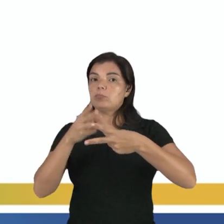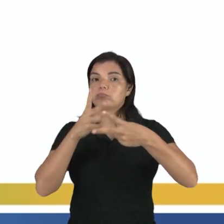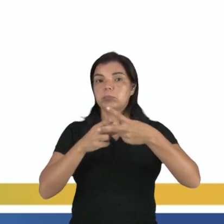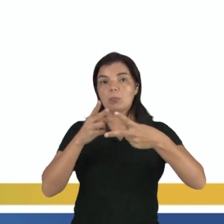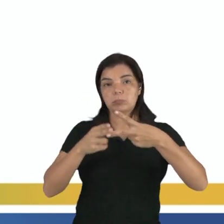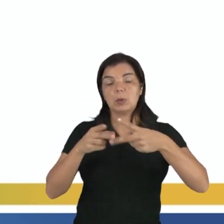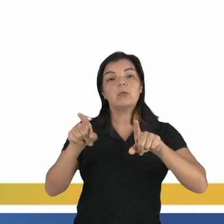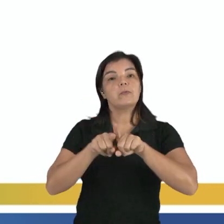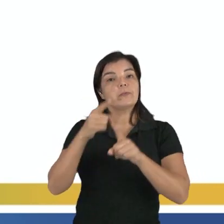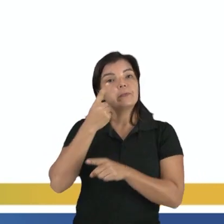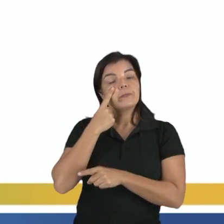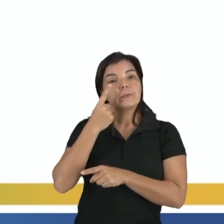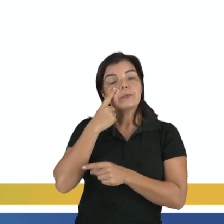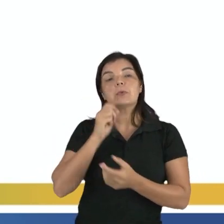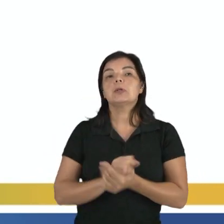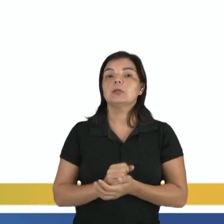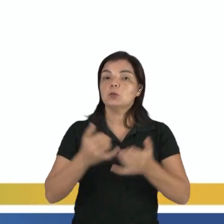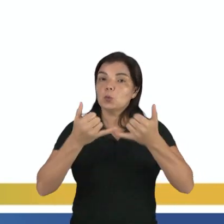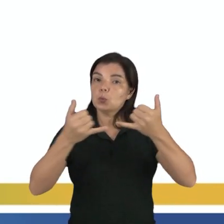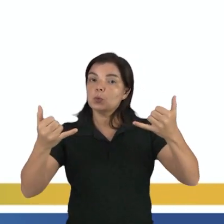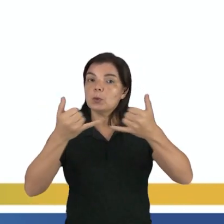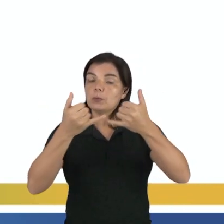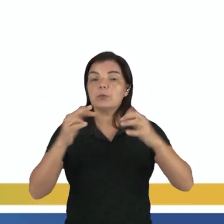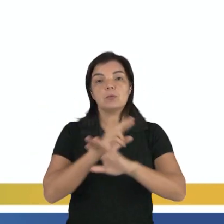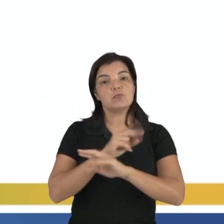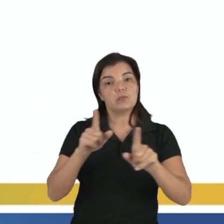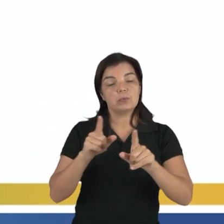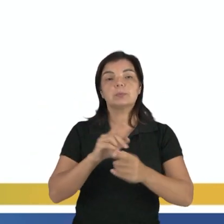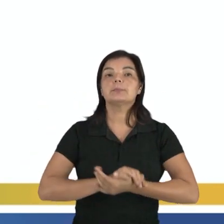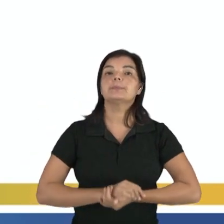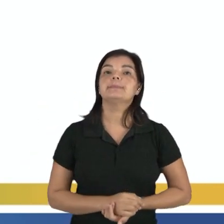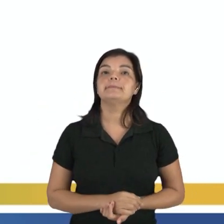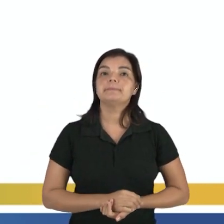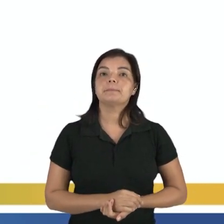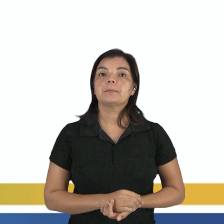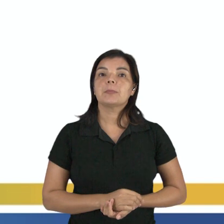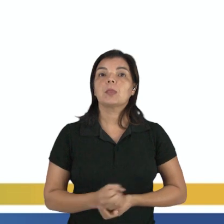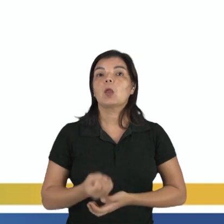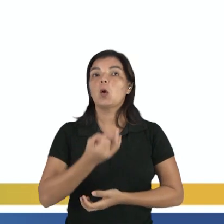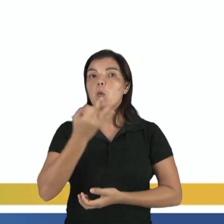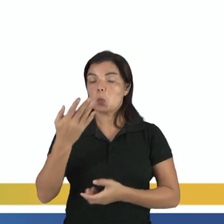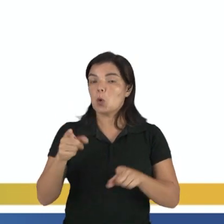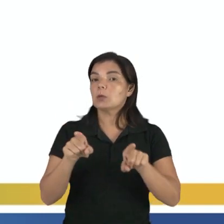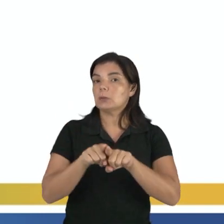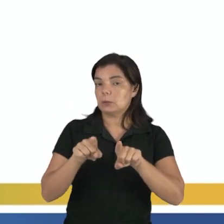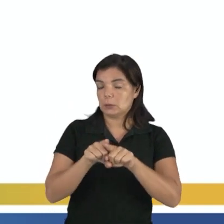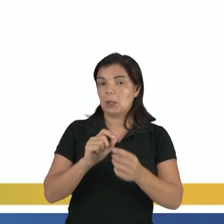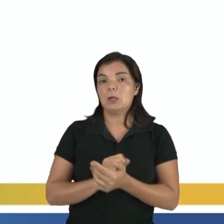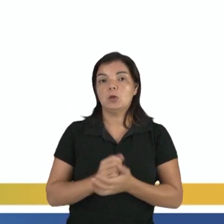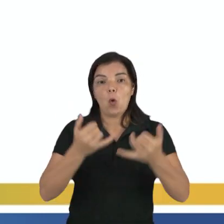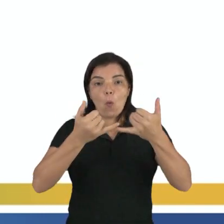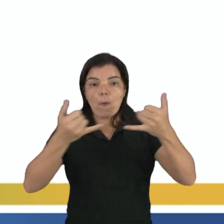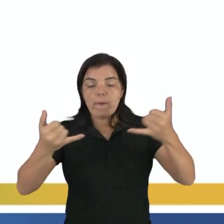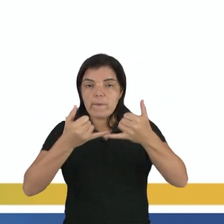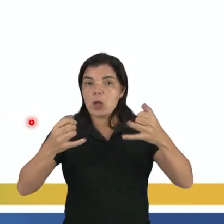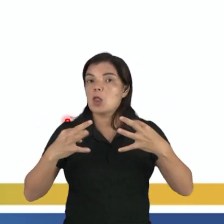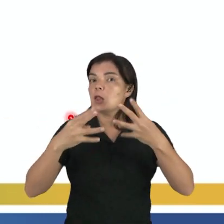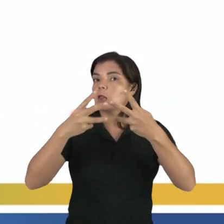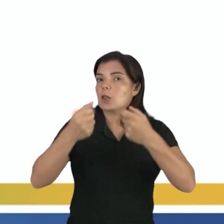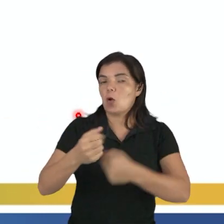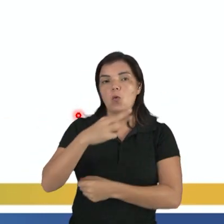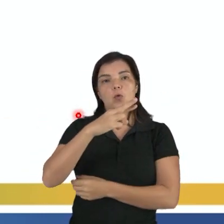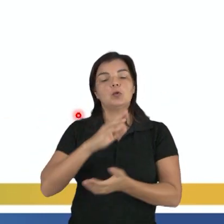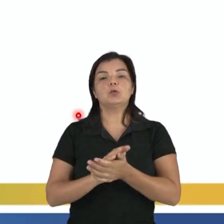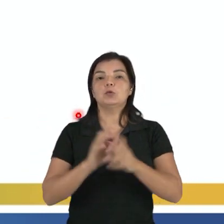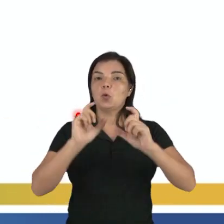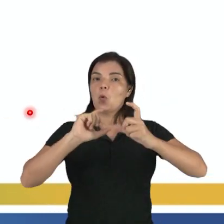paralelo veja que elas estão em fios diferentes Ok quantas vezes estão em São colocados em paralelo né todos os